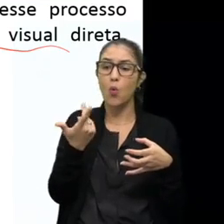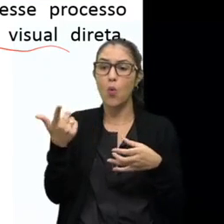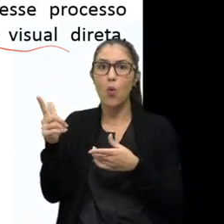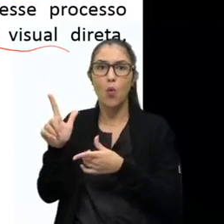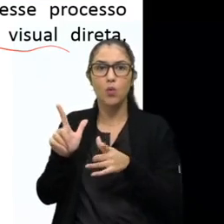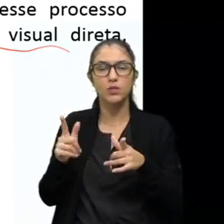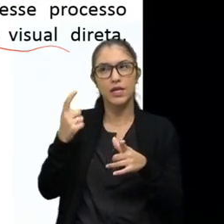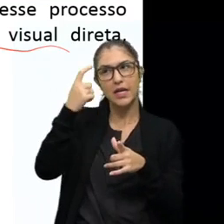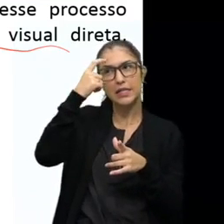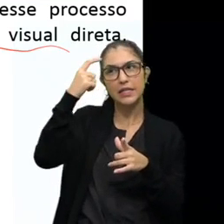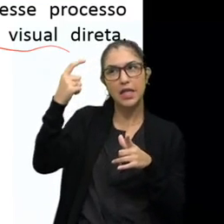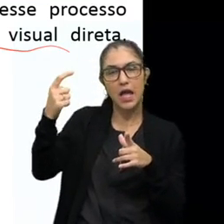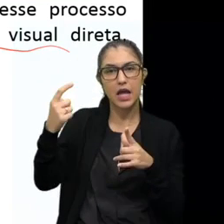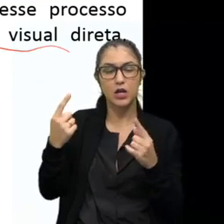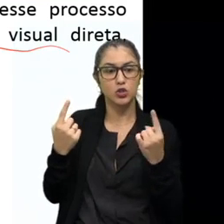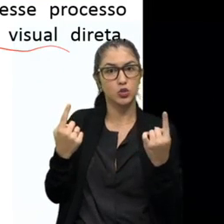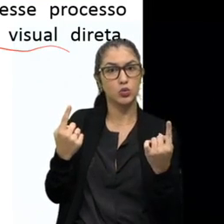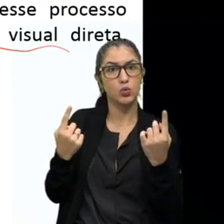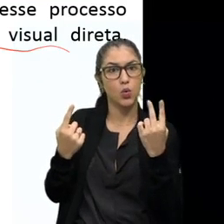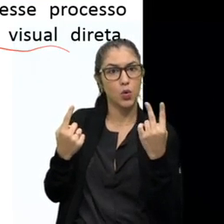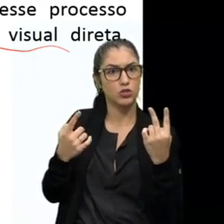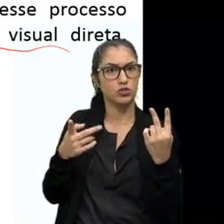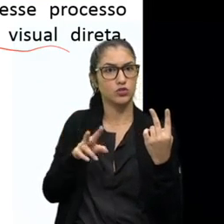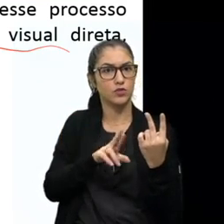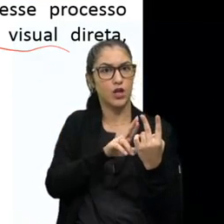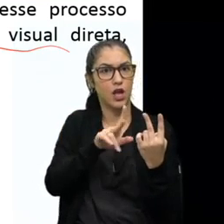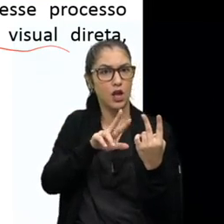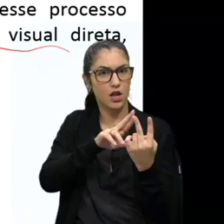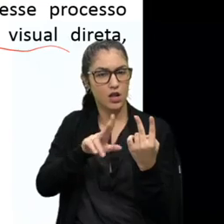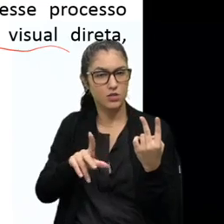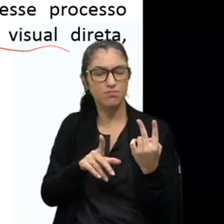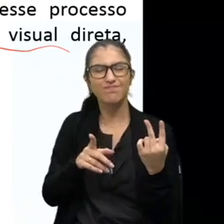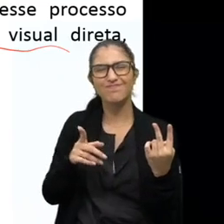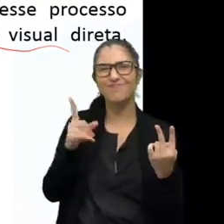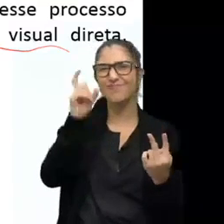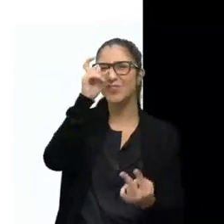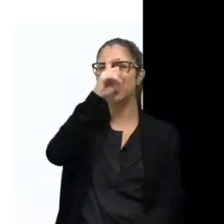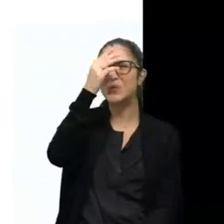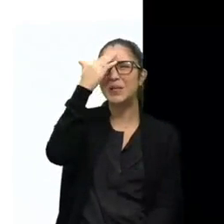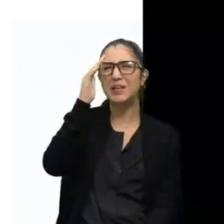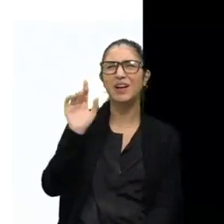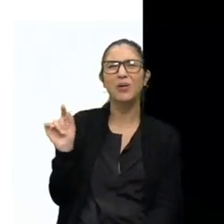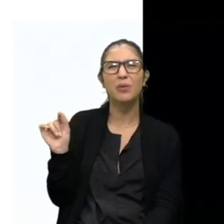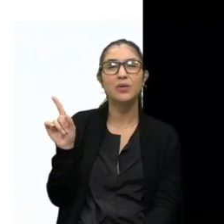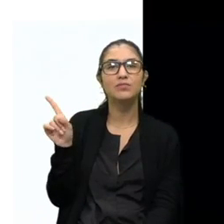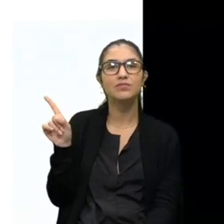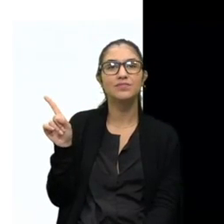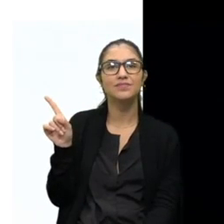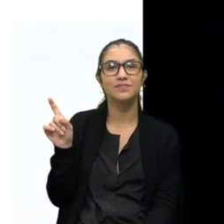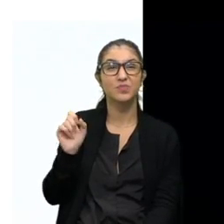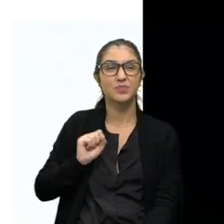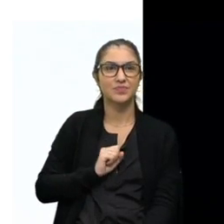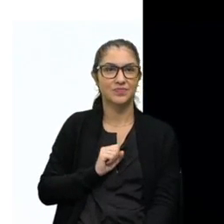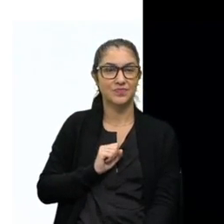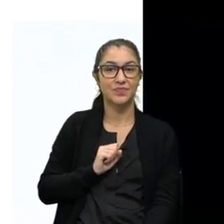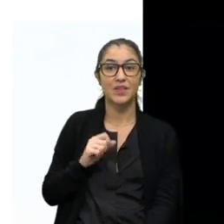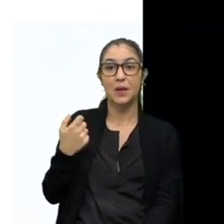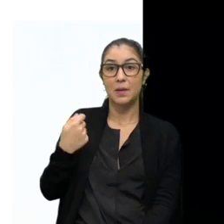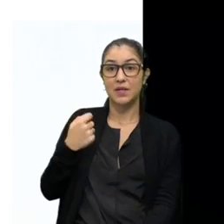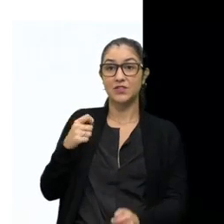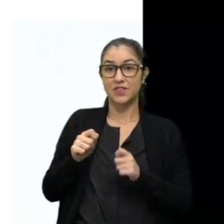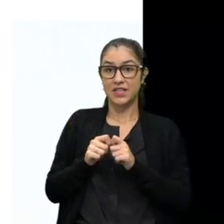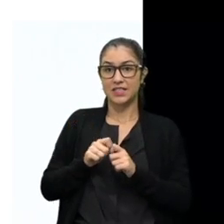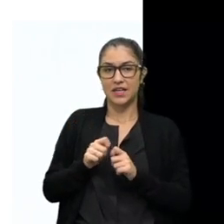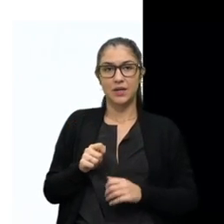associação de ideia entre 2 elementos diferentes. Ah, professora, fica difícil entender o que é isso. É isso aqui, ó. Eu tenho que fazer